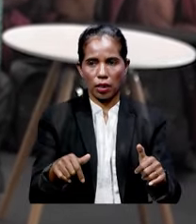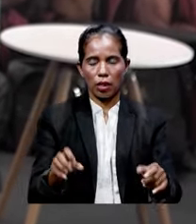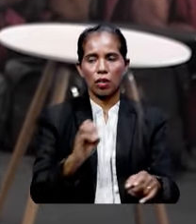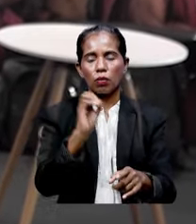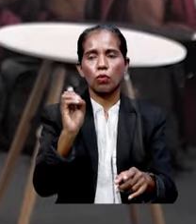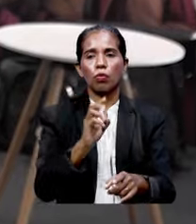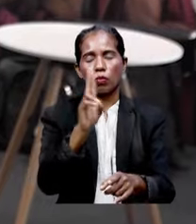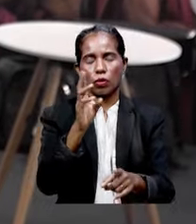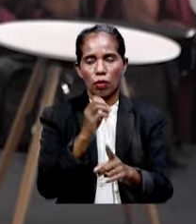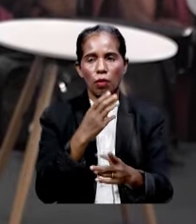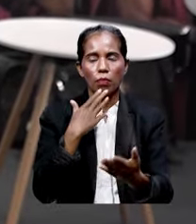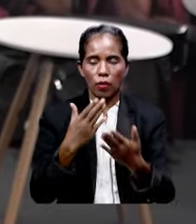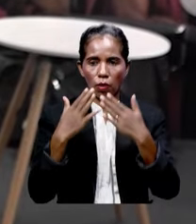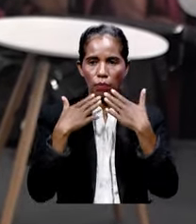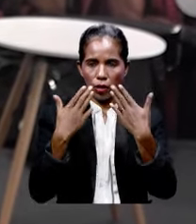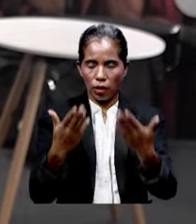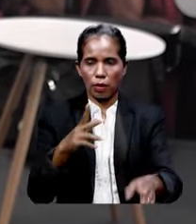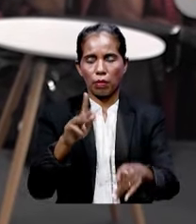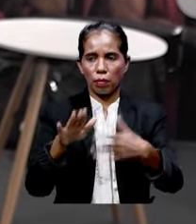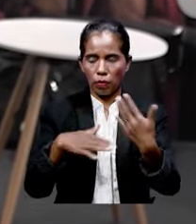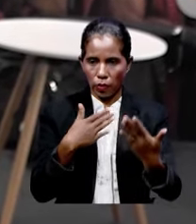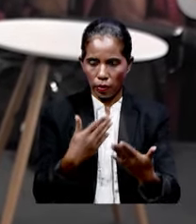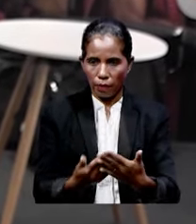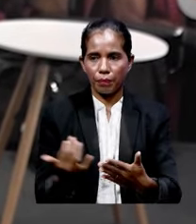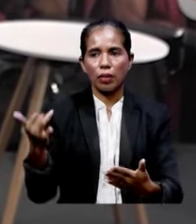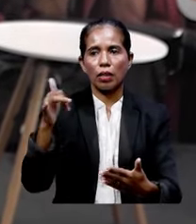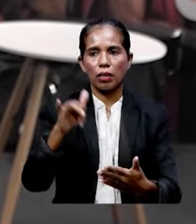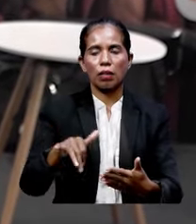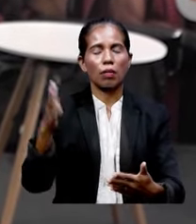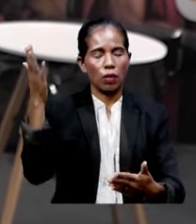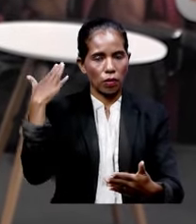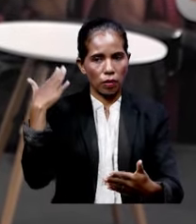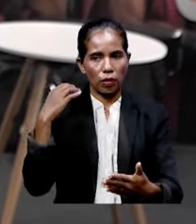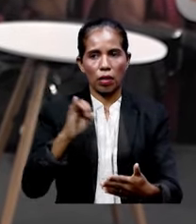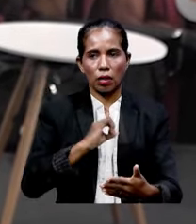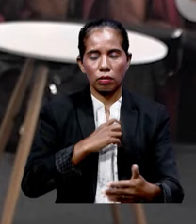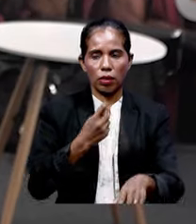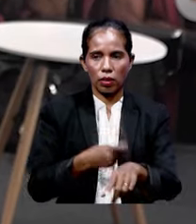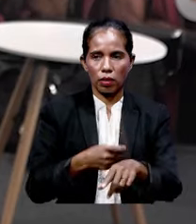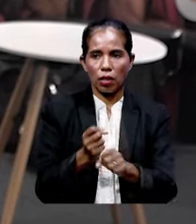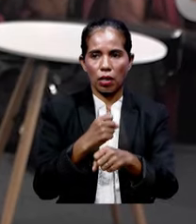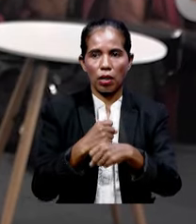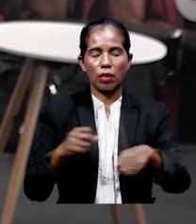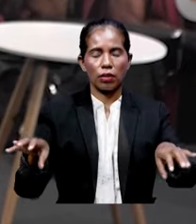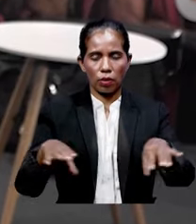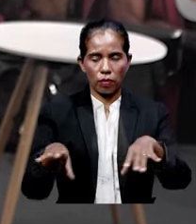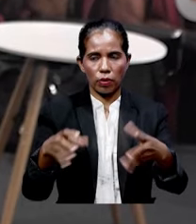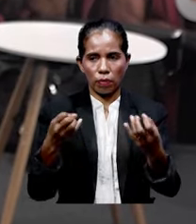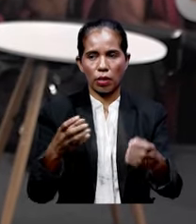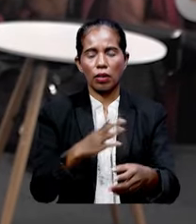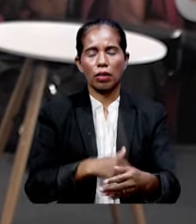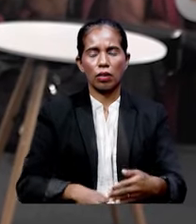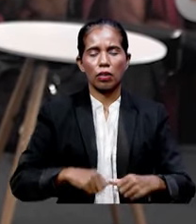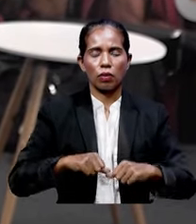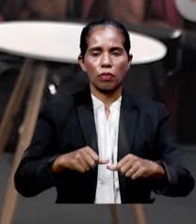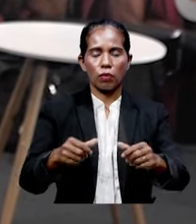oportunidade, agradece para a Mohoto. E se Irané vem a Uluk, antes ao tempo, mostrar o serviço do Lubuquida, tutam batutam